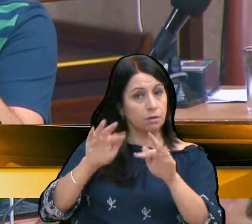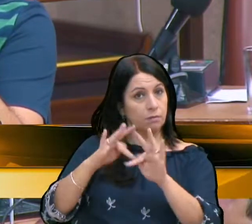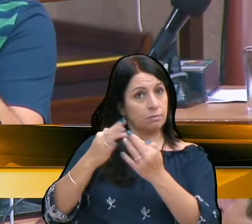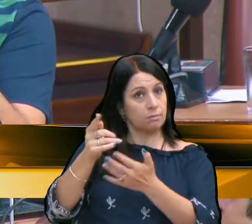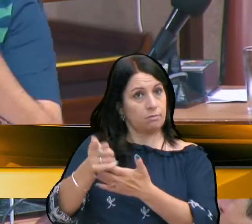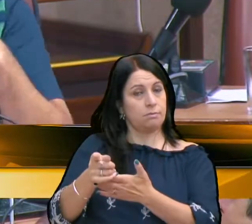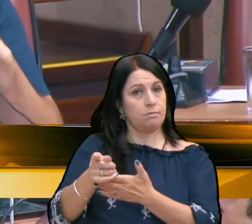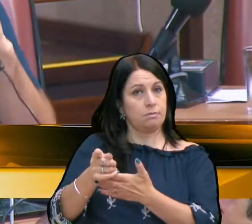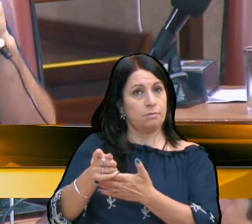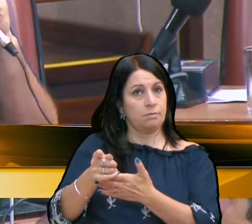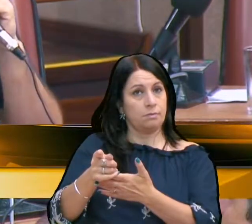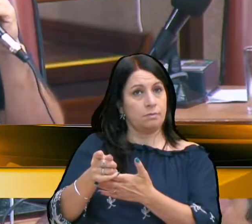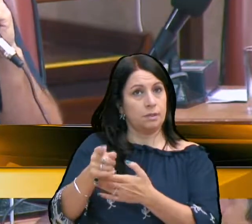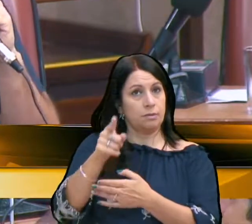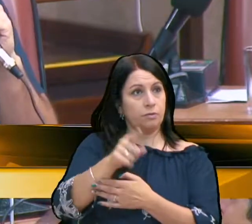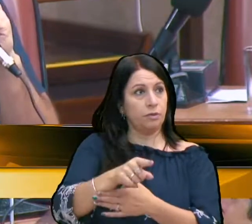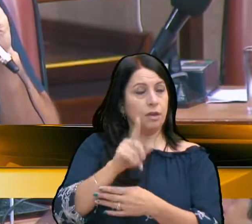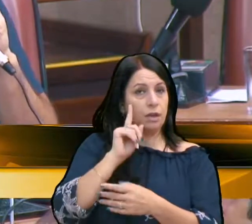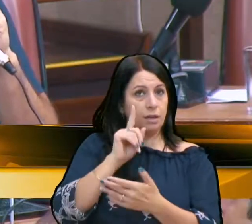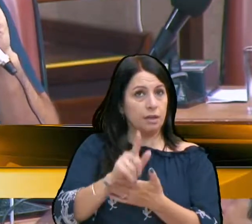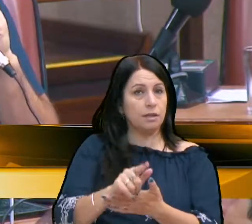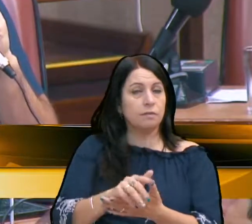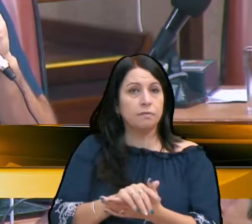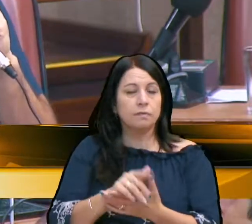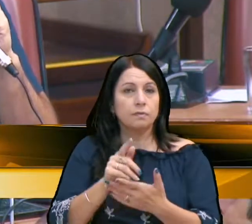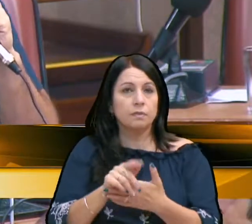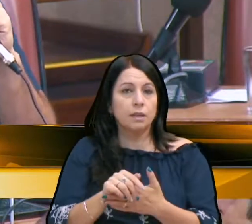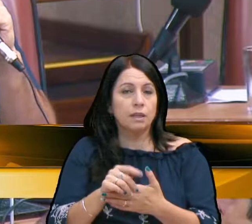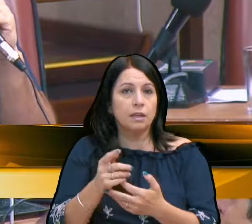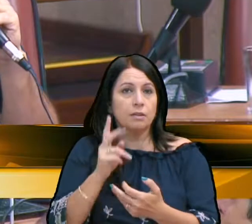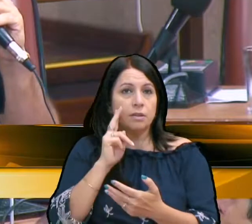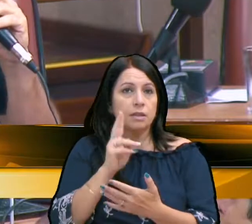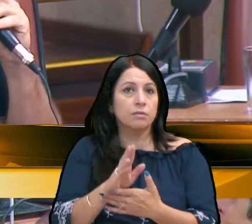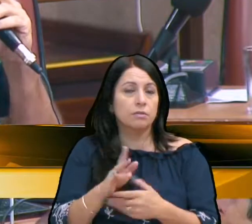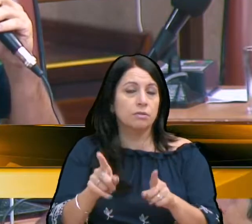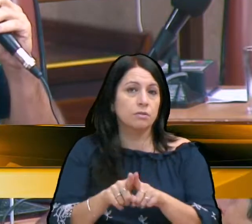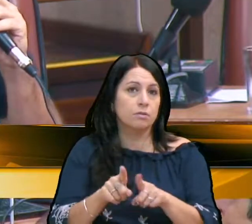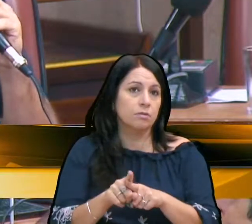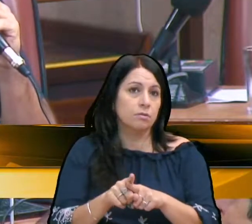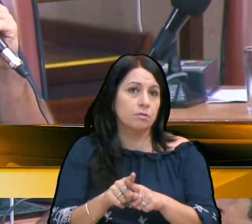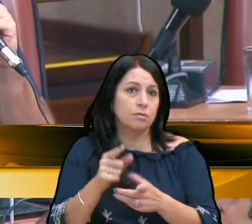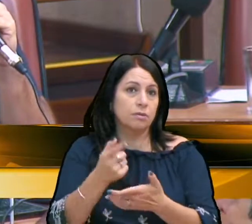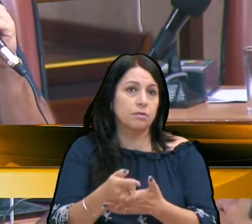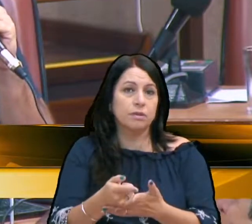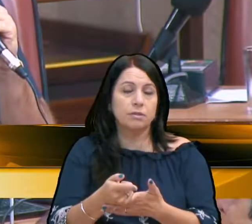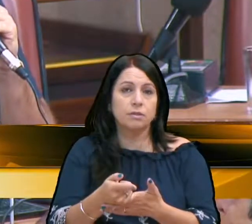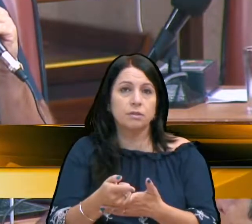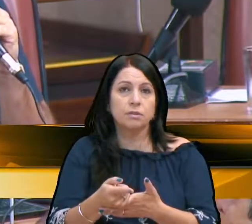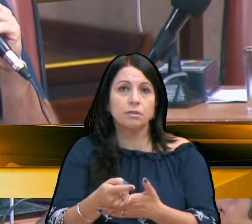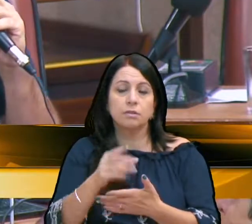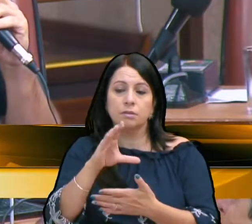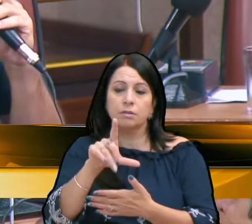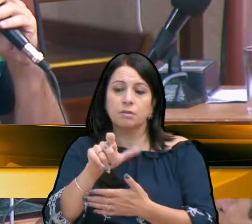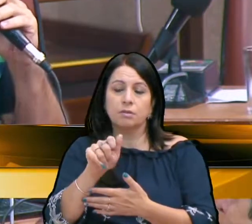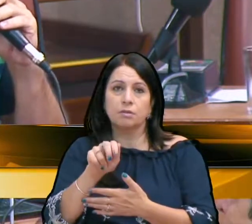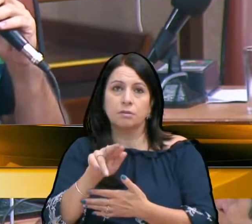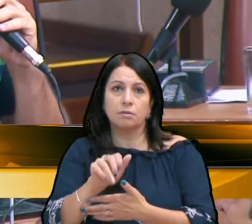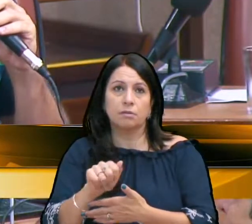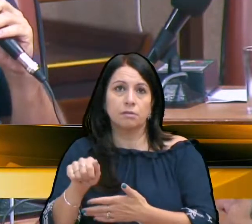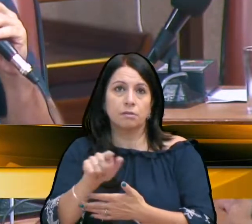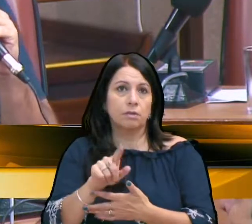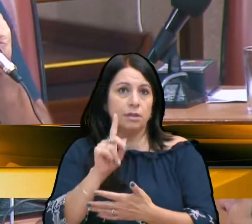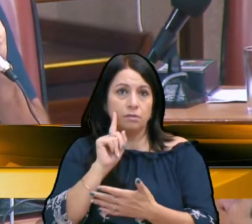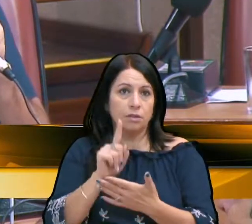família. Eu não quero acreditar que esteja vereador Chico Guerra. E eu estou falando isso porque a Cláudia, a diretora, me autorizou a falar isso, que ela esteja